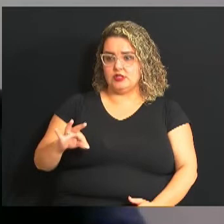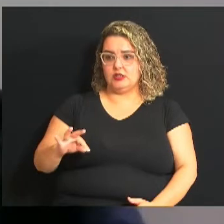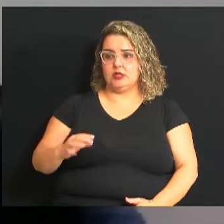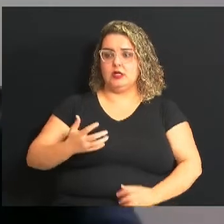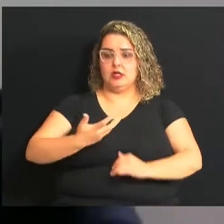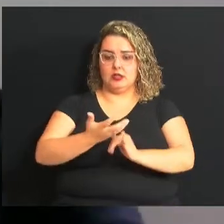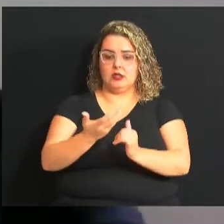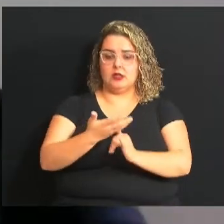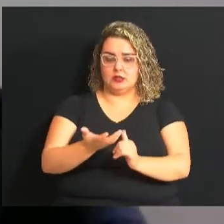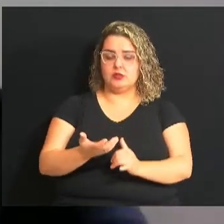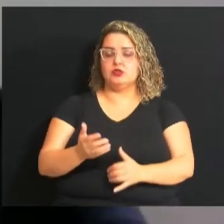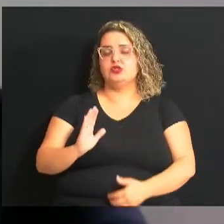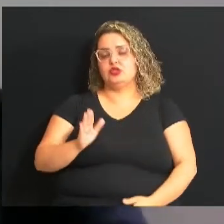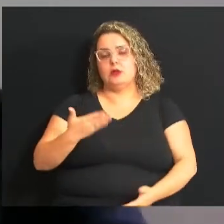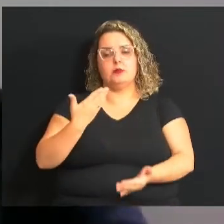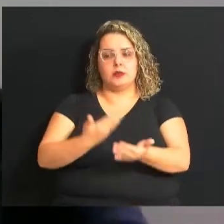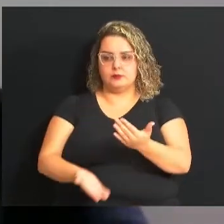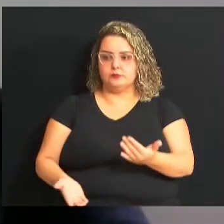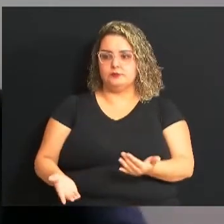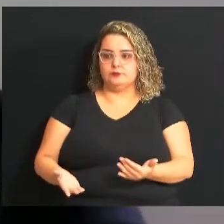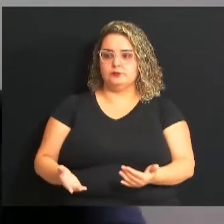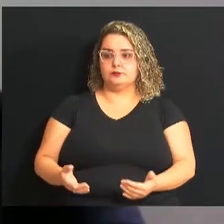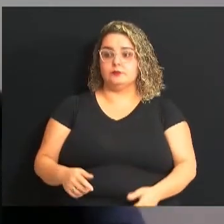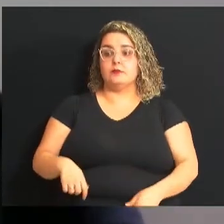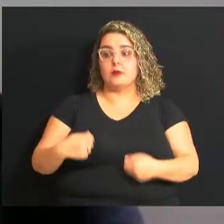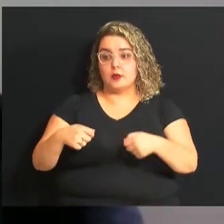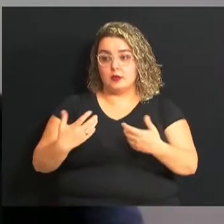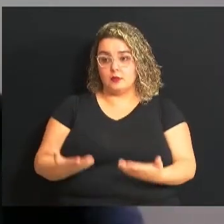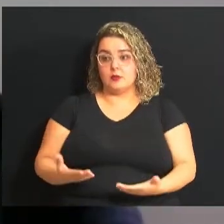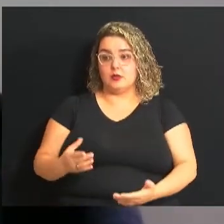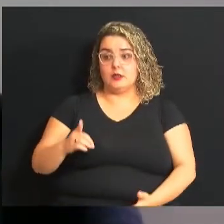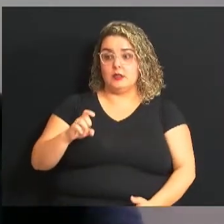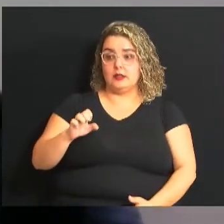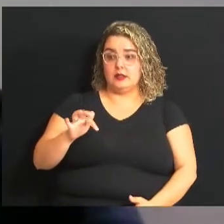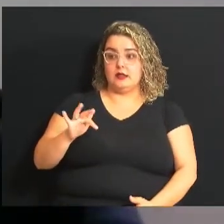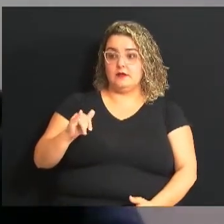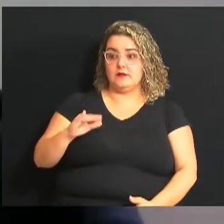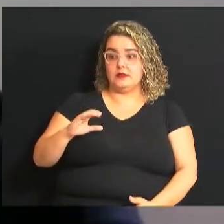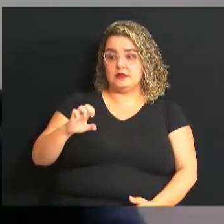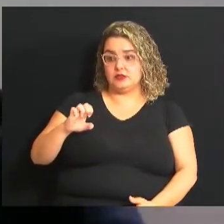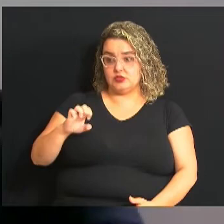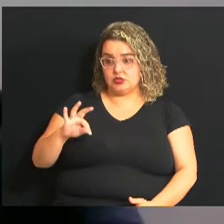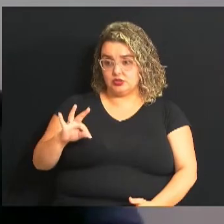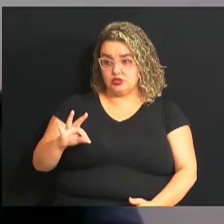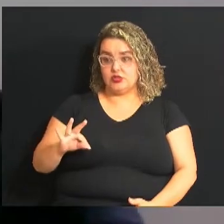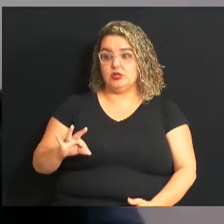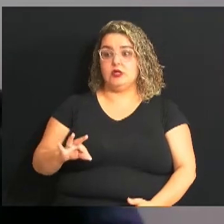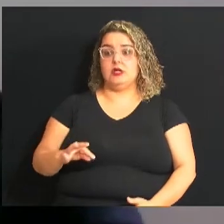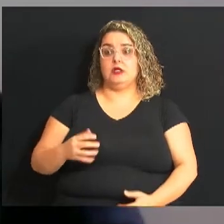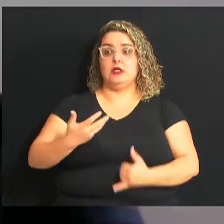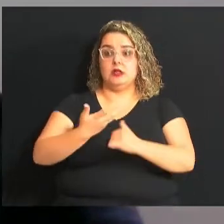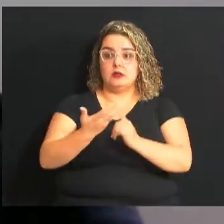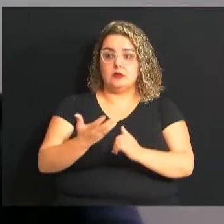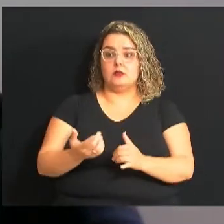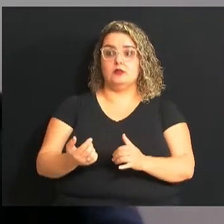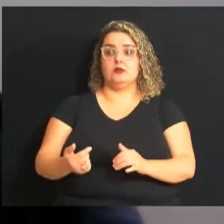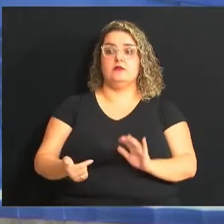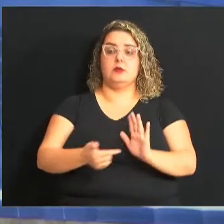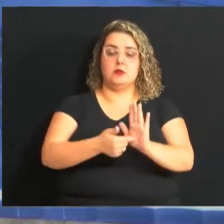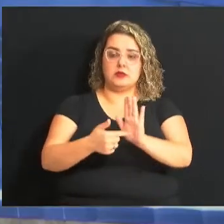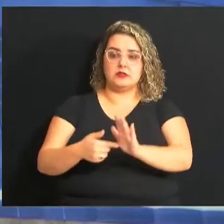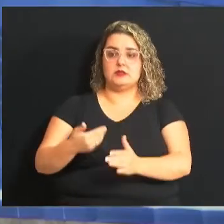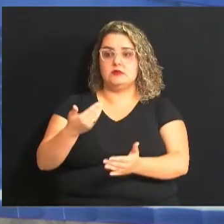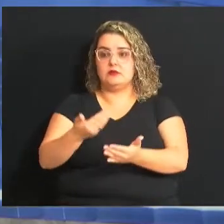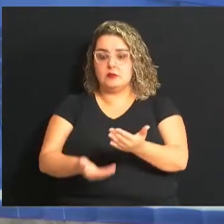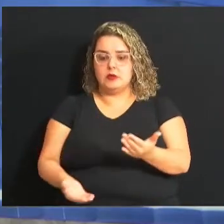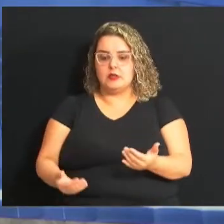peso. Para perder peso, o importante é você estar sempre em déficit calórico. Isso é o que dita se você vai perder peso ou não. Mas para quem está